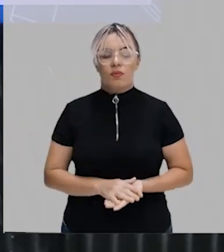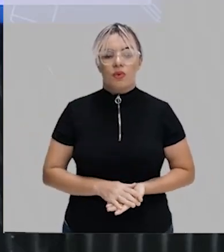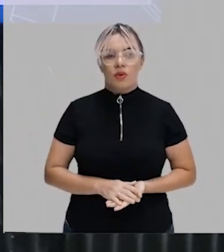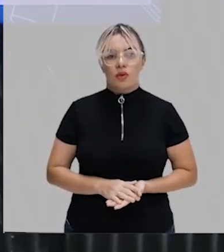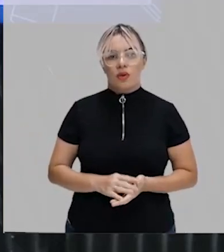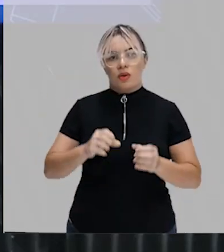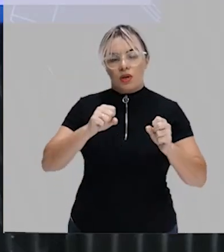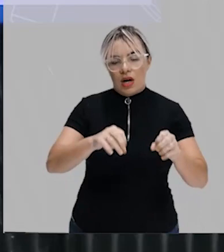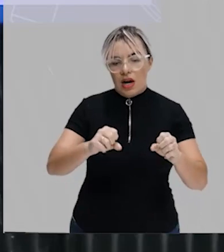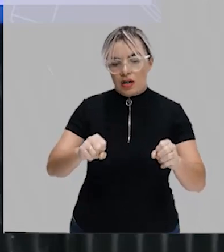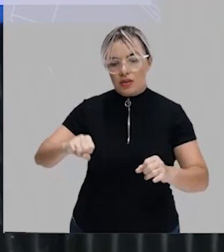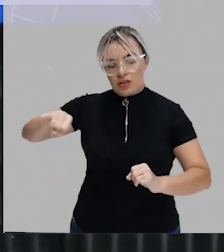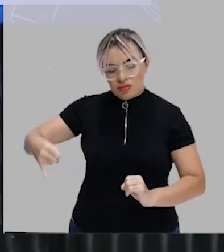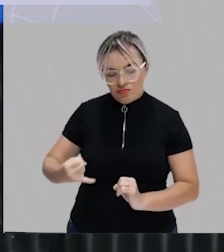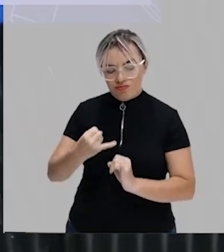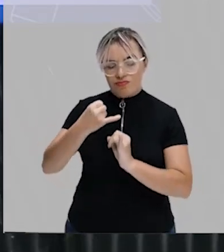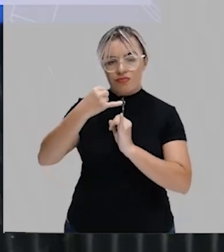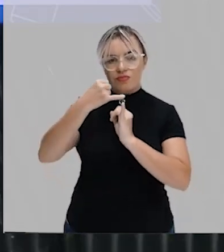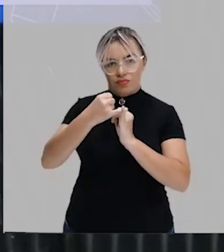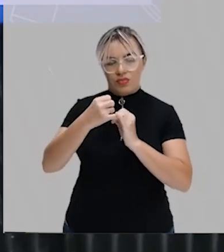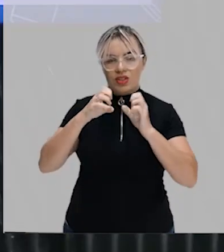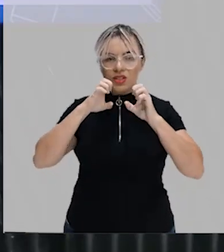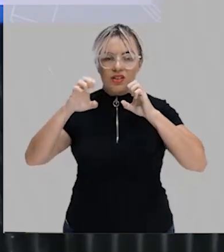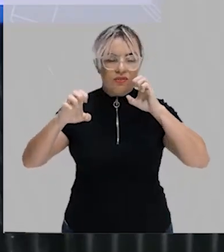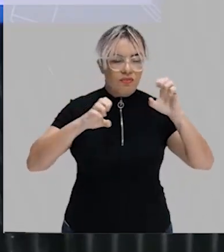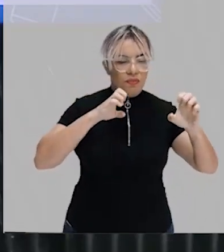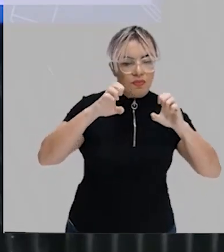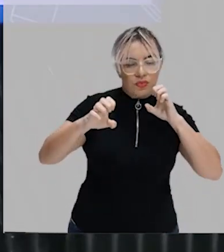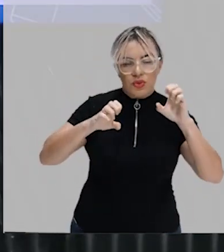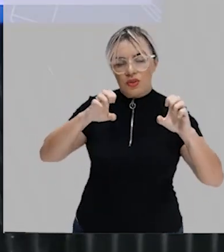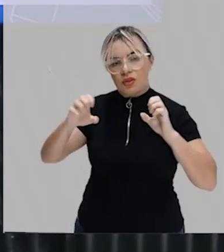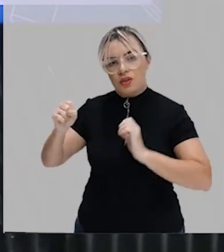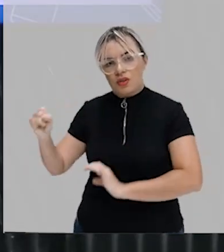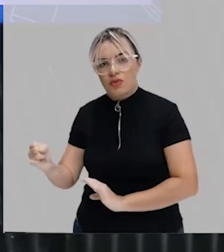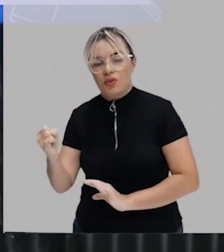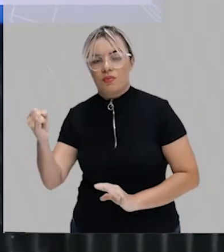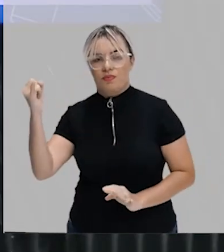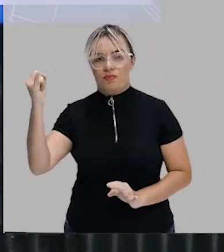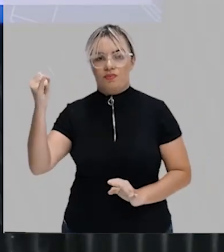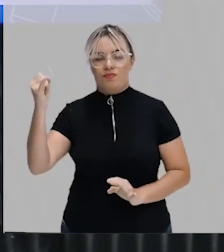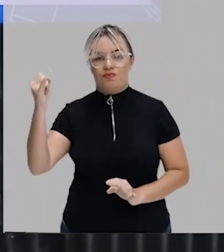A educação jesuítica, essa evangelização, ela foi importante